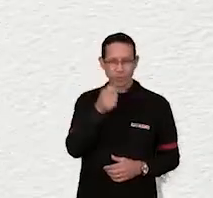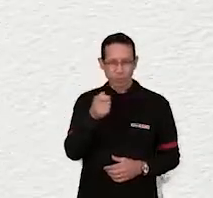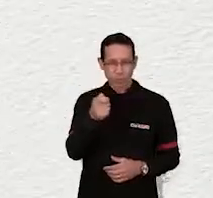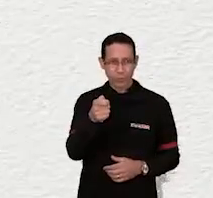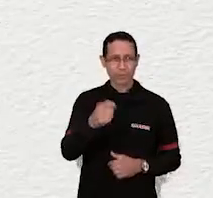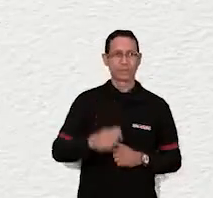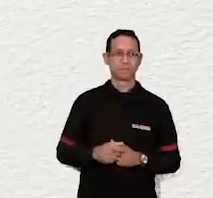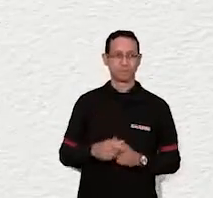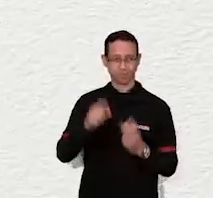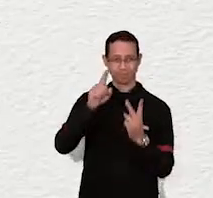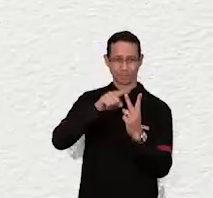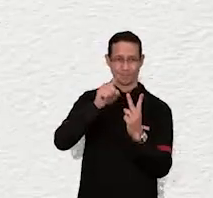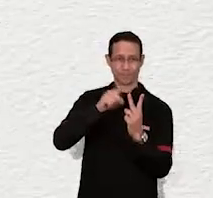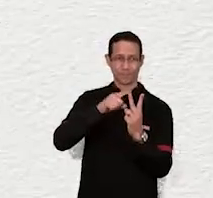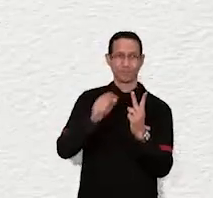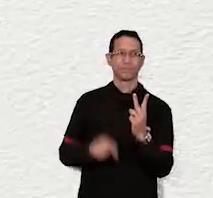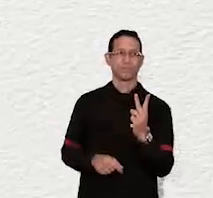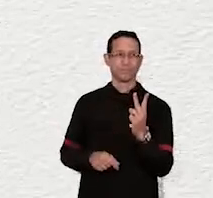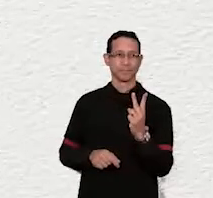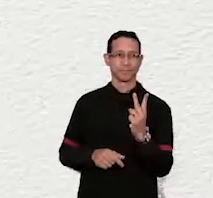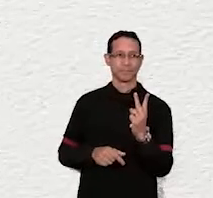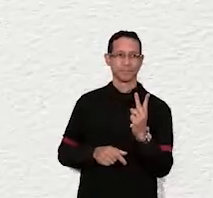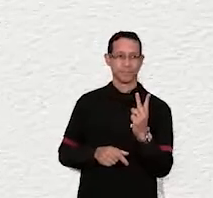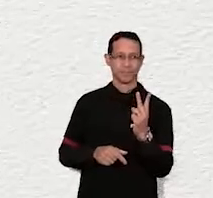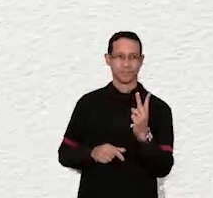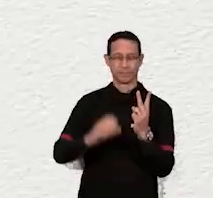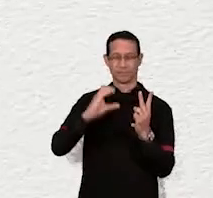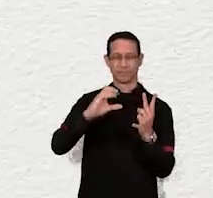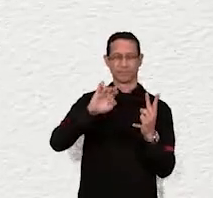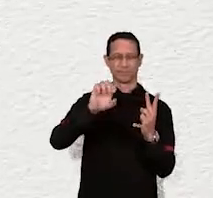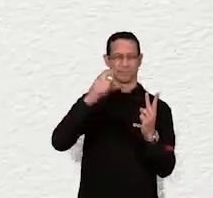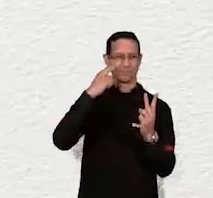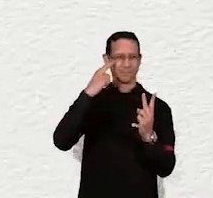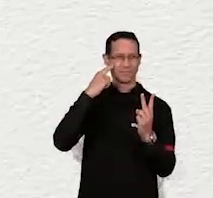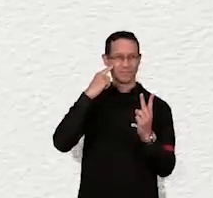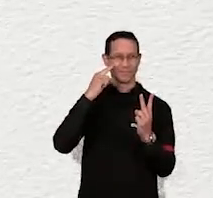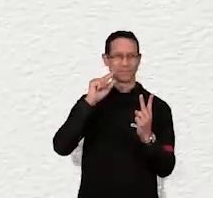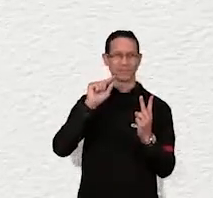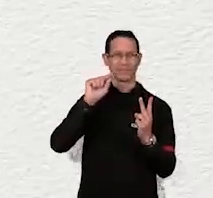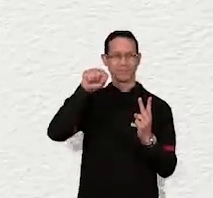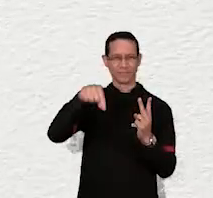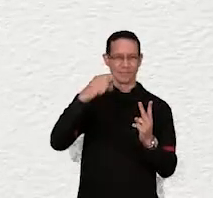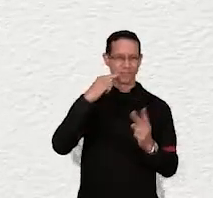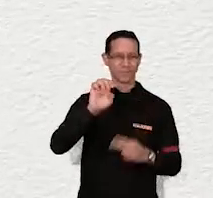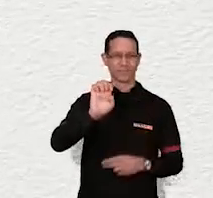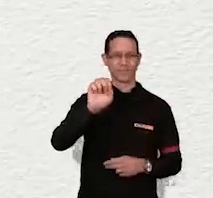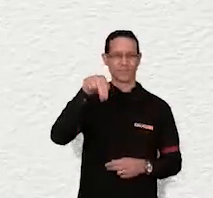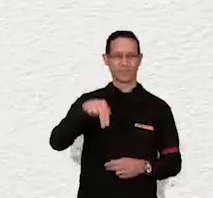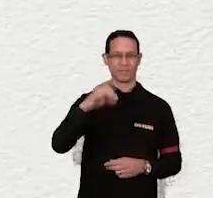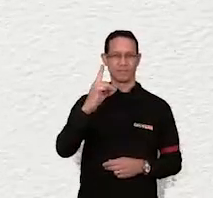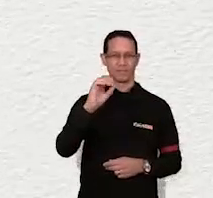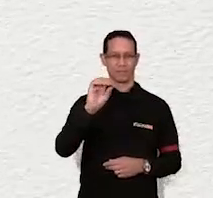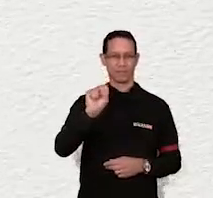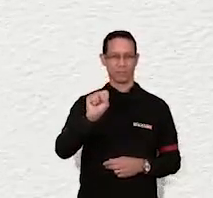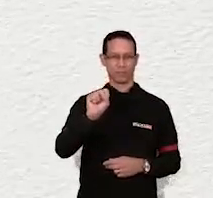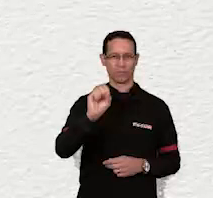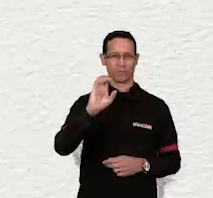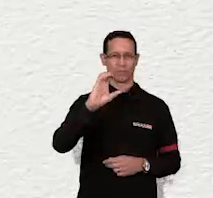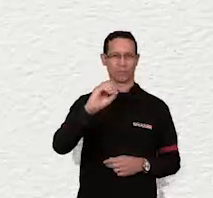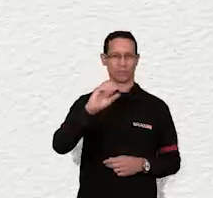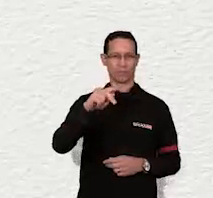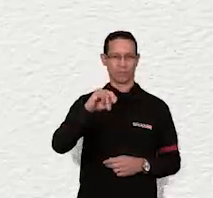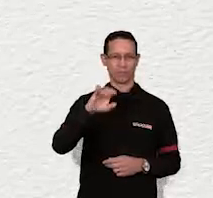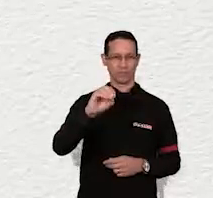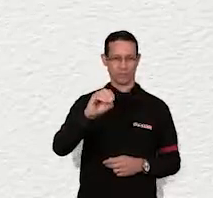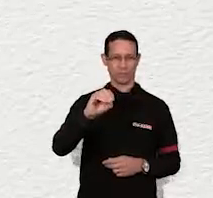aqui é uma foto da Cris segurando um endoscópio, então a gente chama de